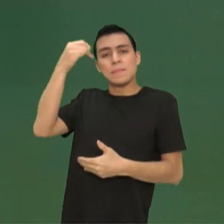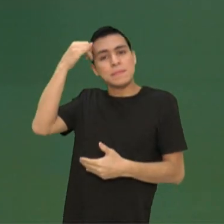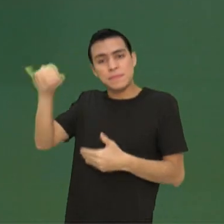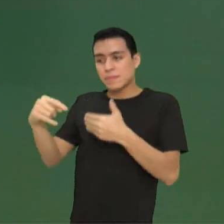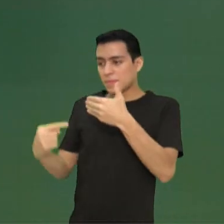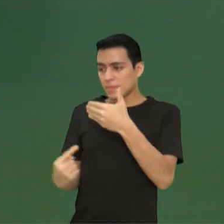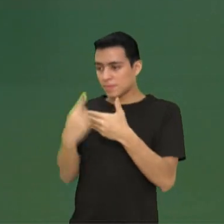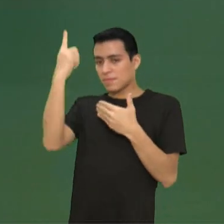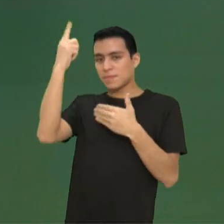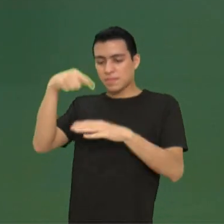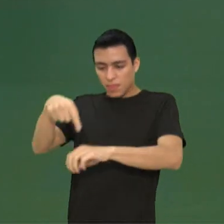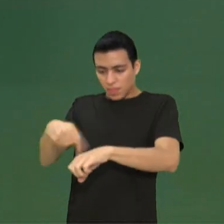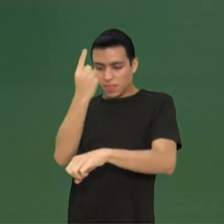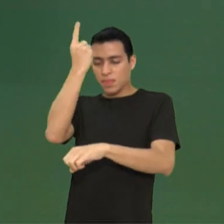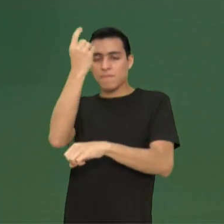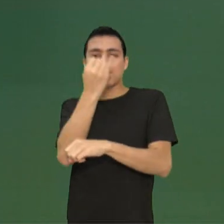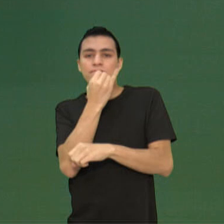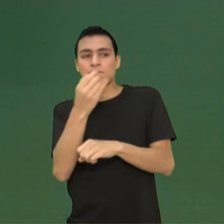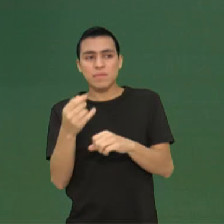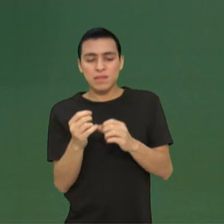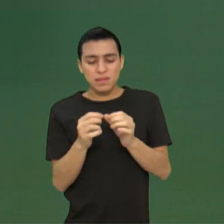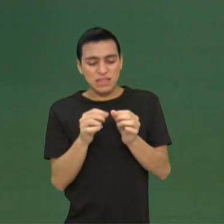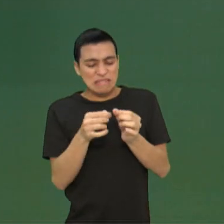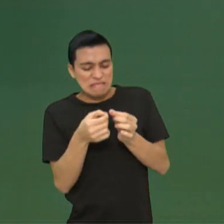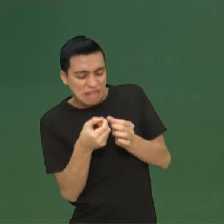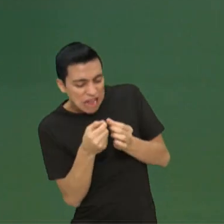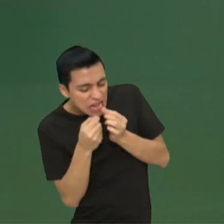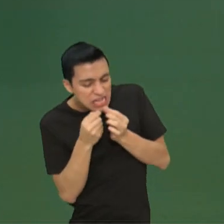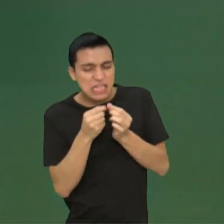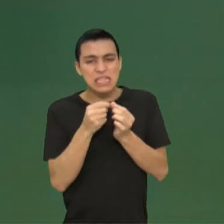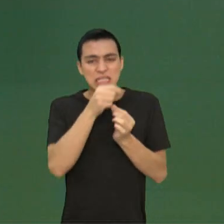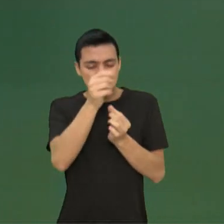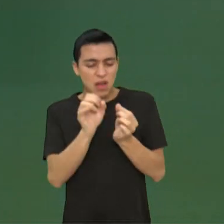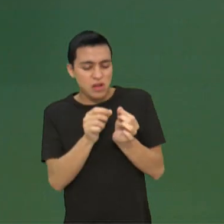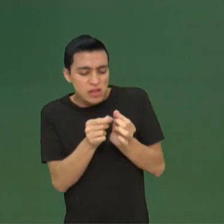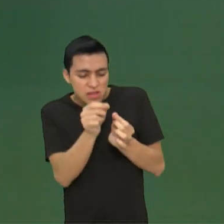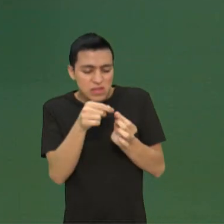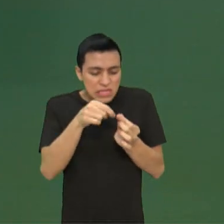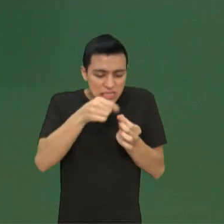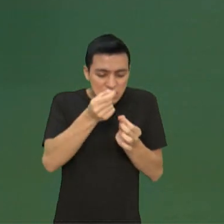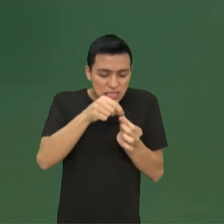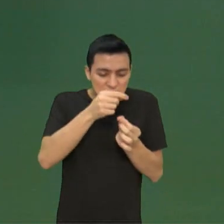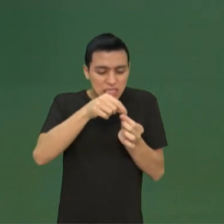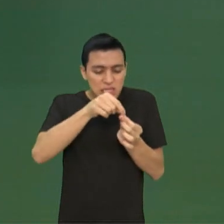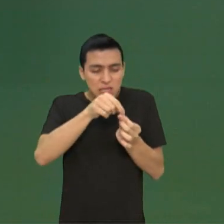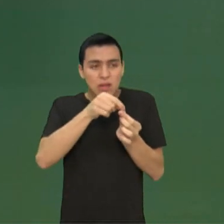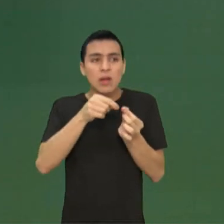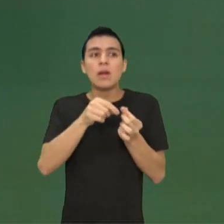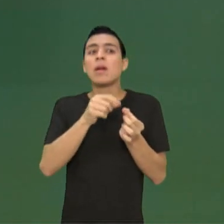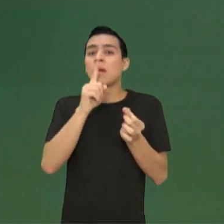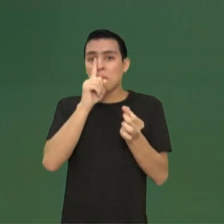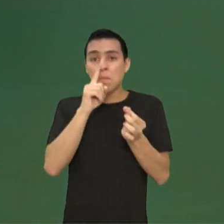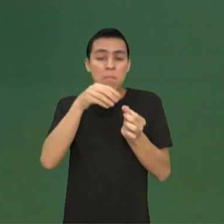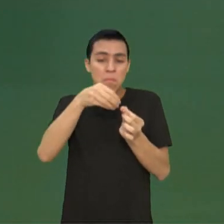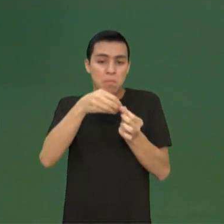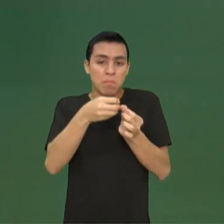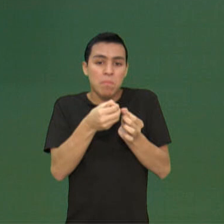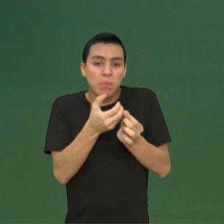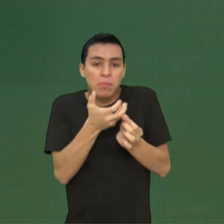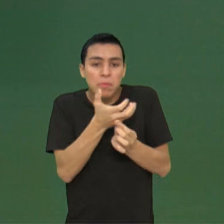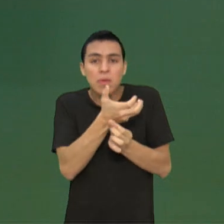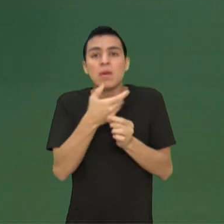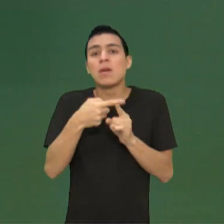a entrada. Tanto é que está lá, rói a unha, ou vai fazer o cantinho da unha, tira um pedacinho de pele, inflama.